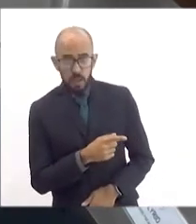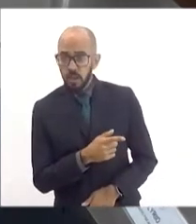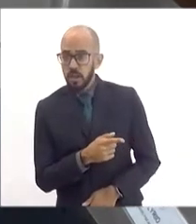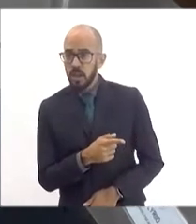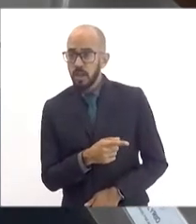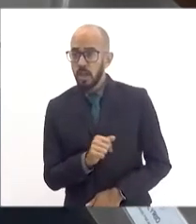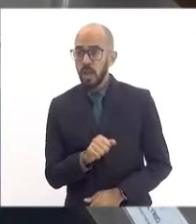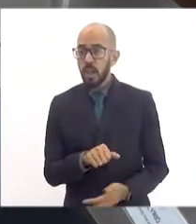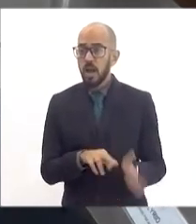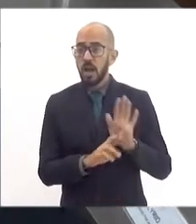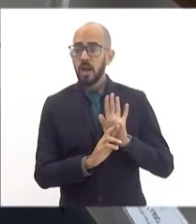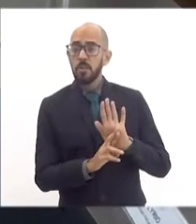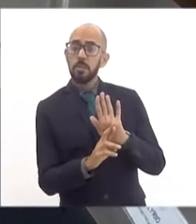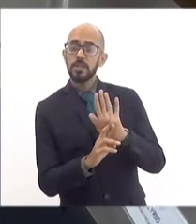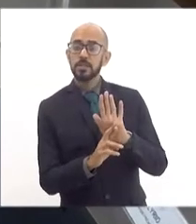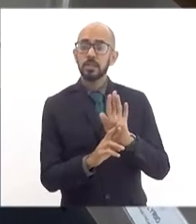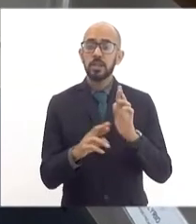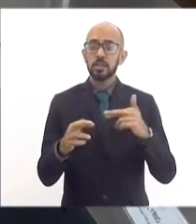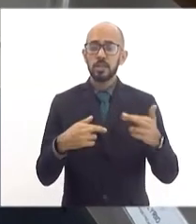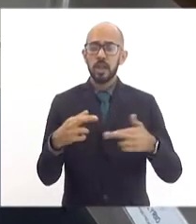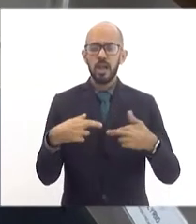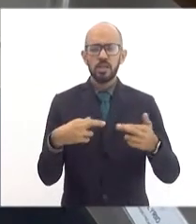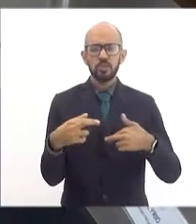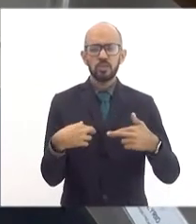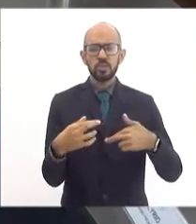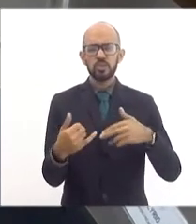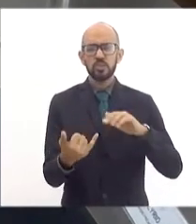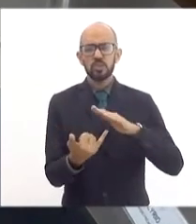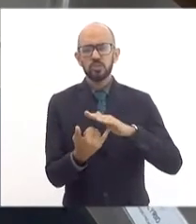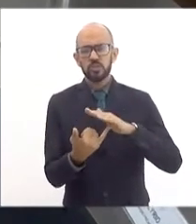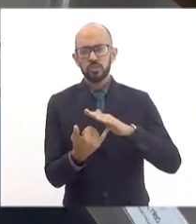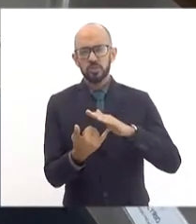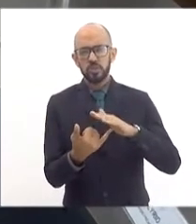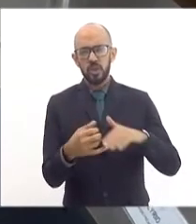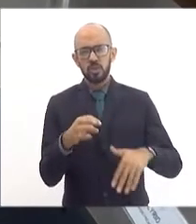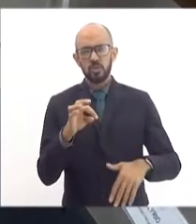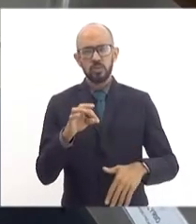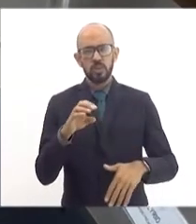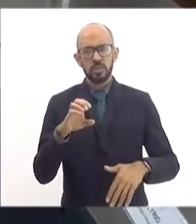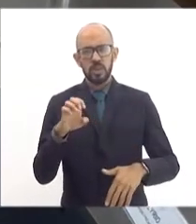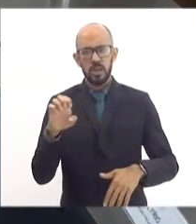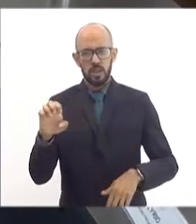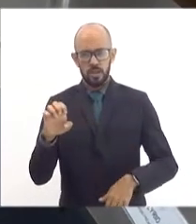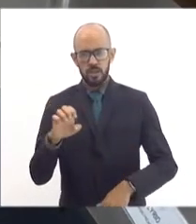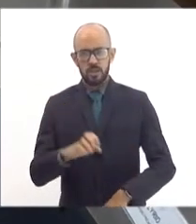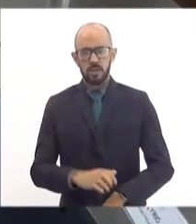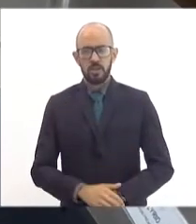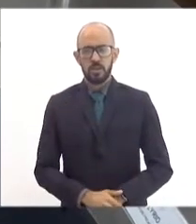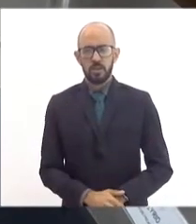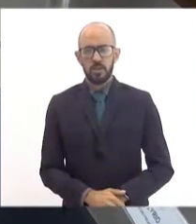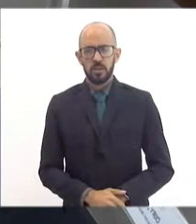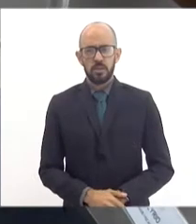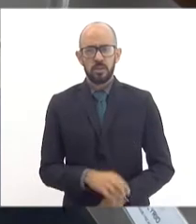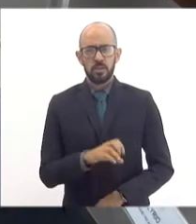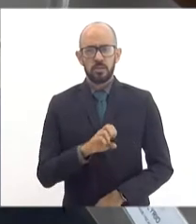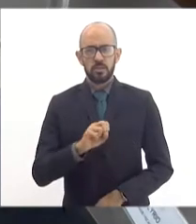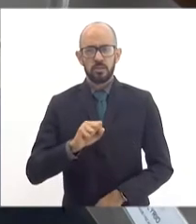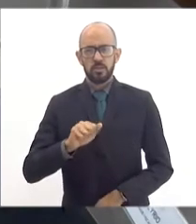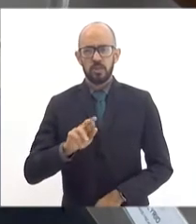Que representa aqui as relações institucionais do nosso Tribunal de Contas. O Sérgio